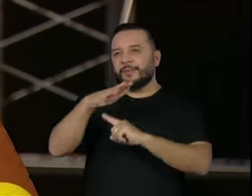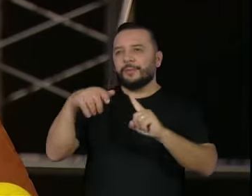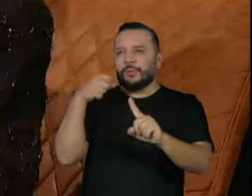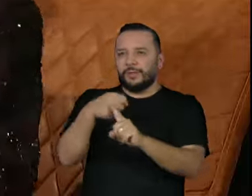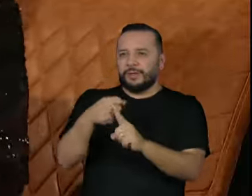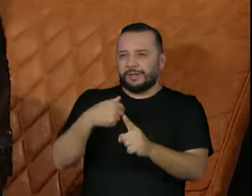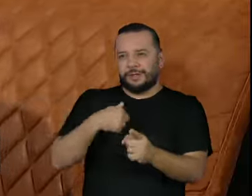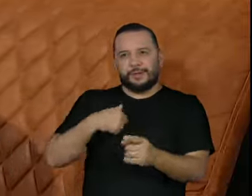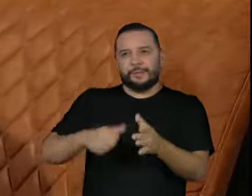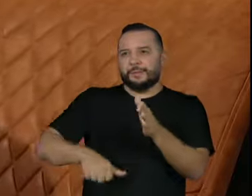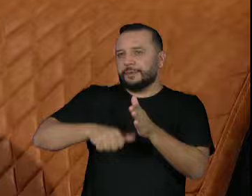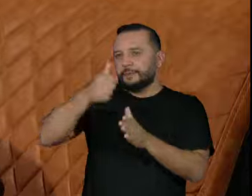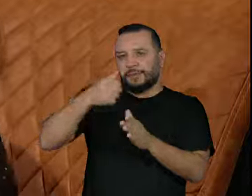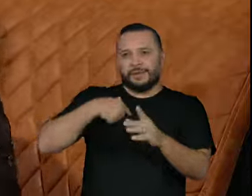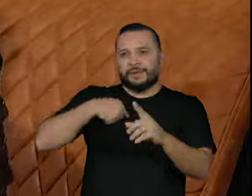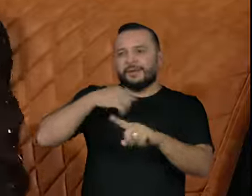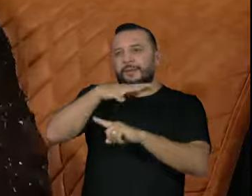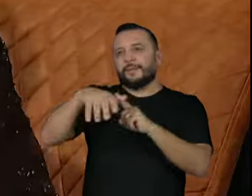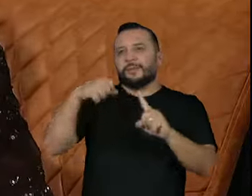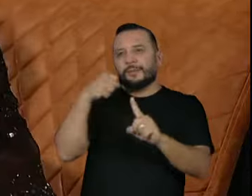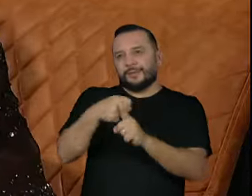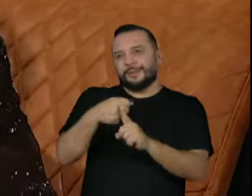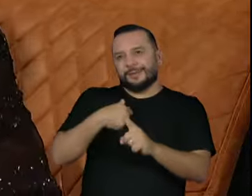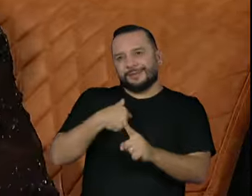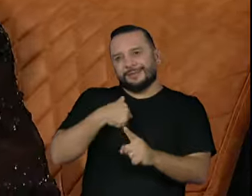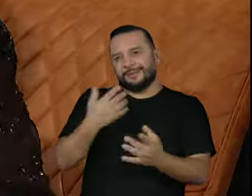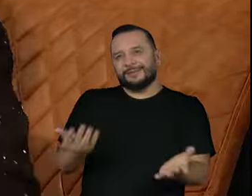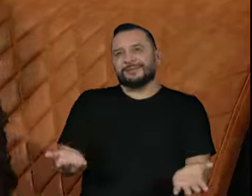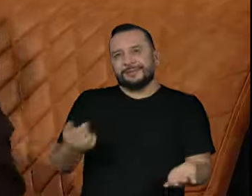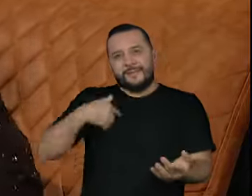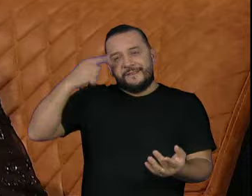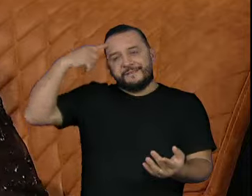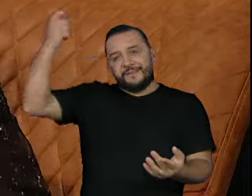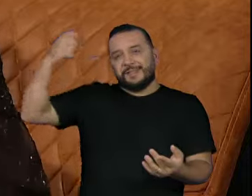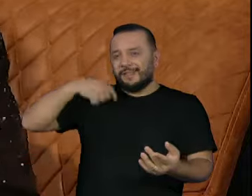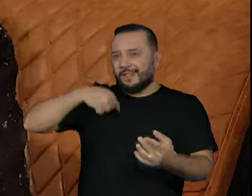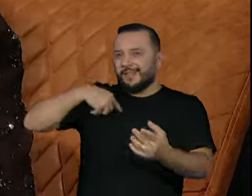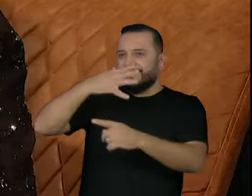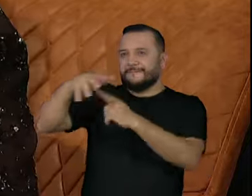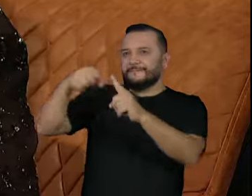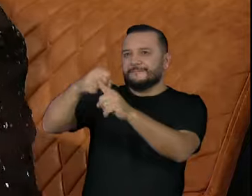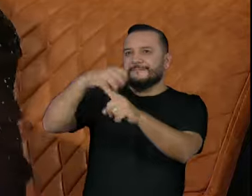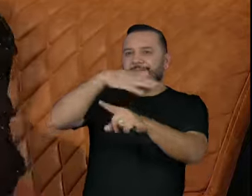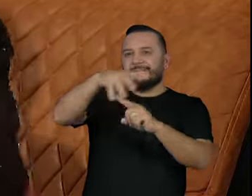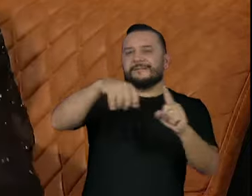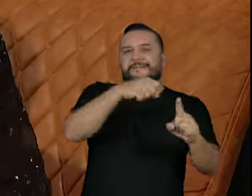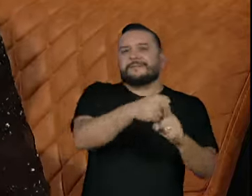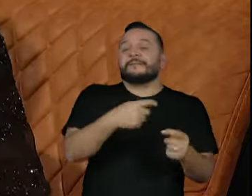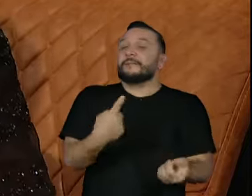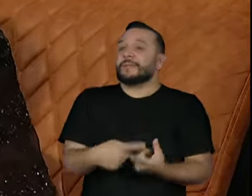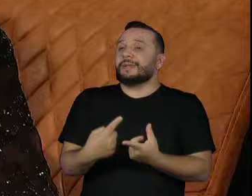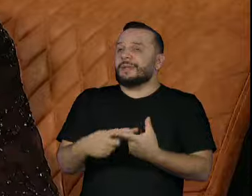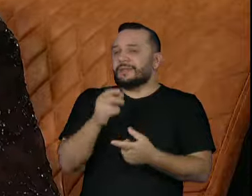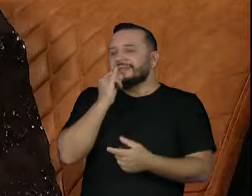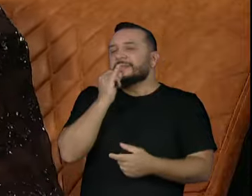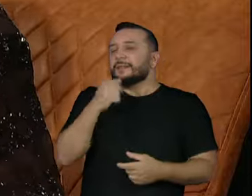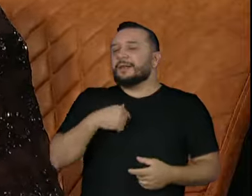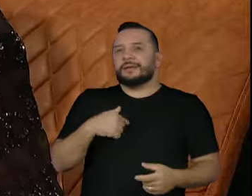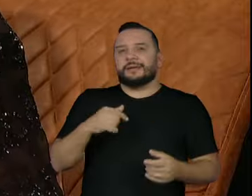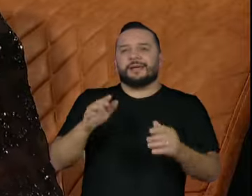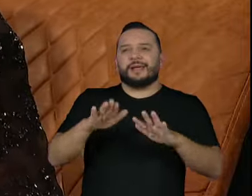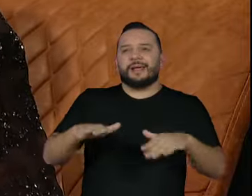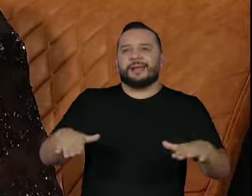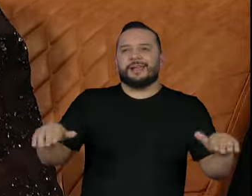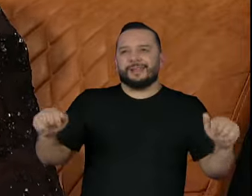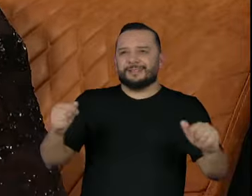Foi inventado, eu fui a causadora, sabe, a pioneira. Porque a garotada sempre, né, mexia